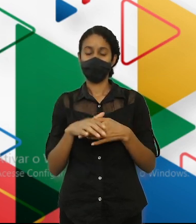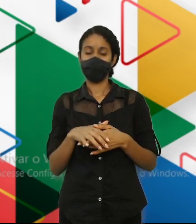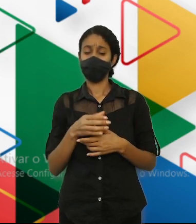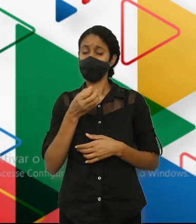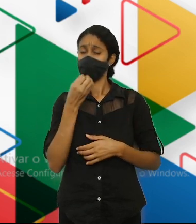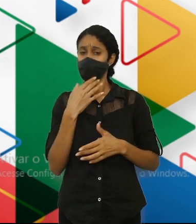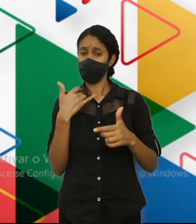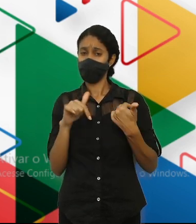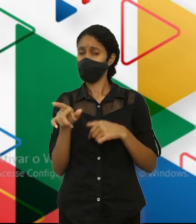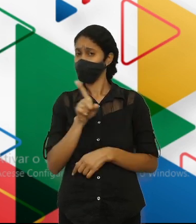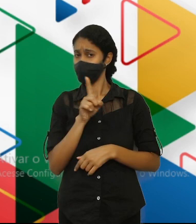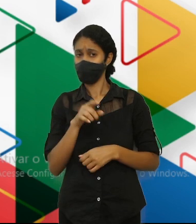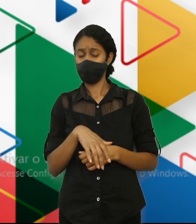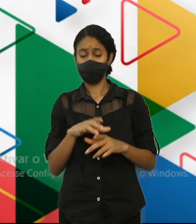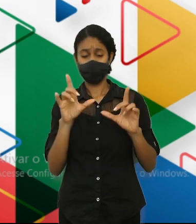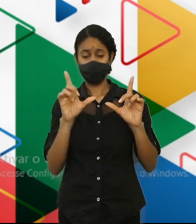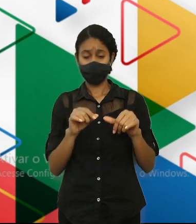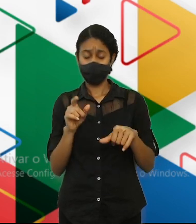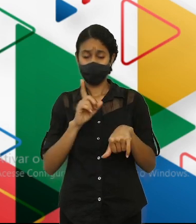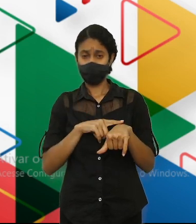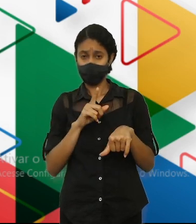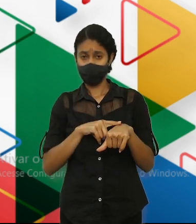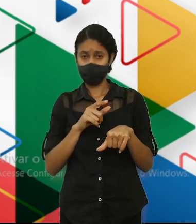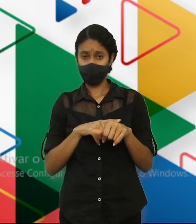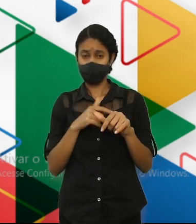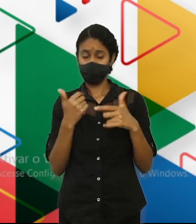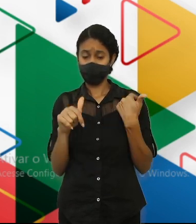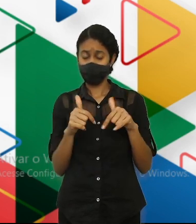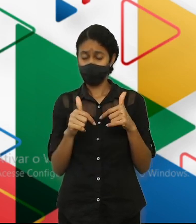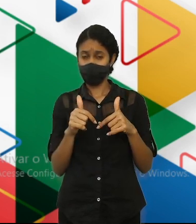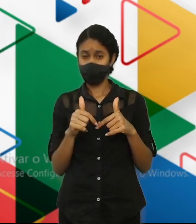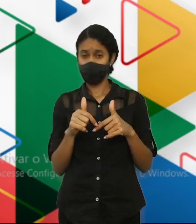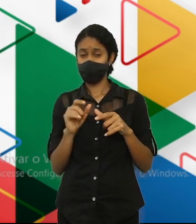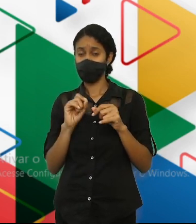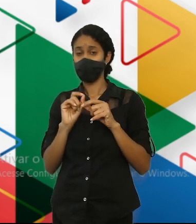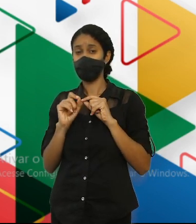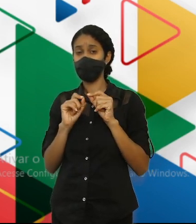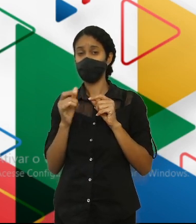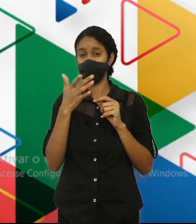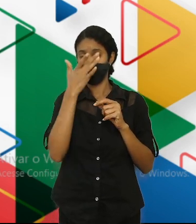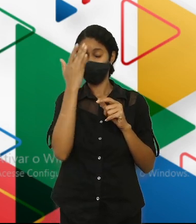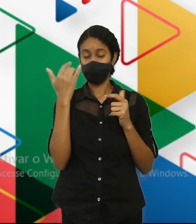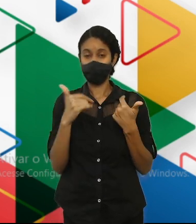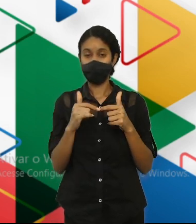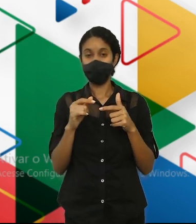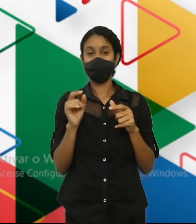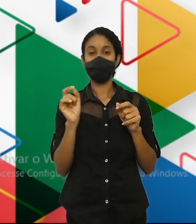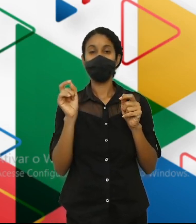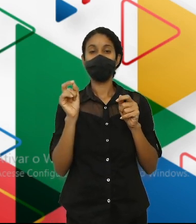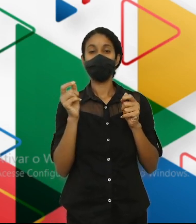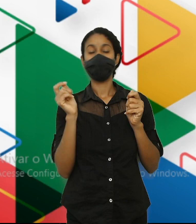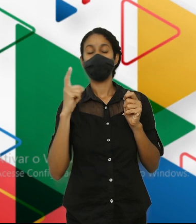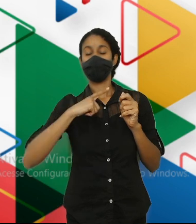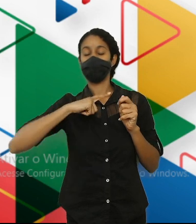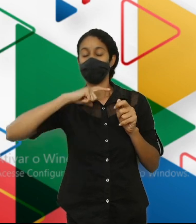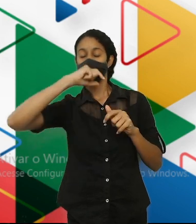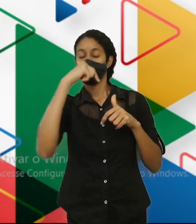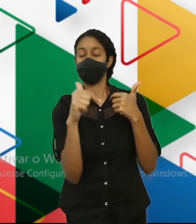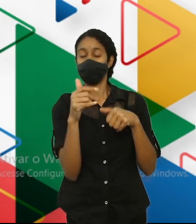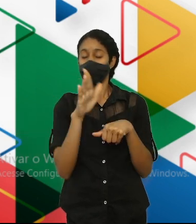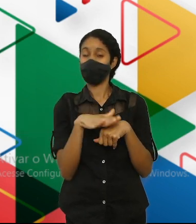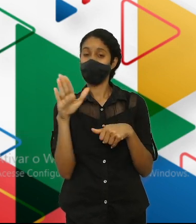o trabalhador aí, porque diminuir o tempo gasto no trabalho, na verdade, faz com que o trabalhador ele trabalhe mais.